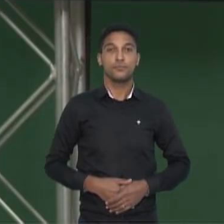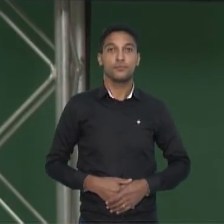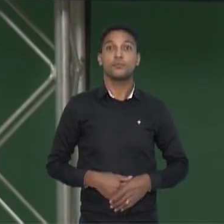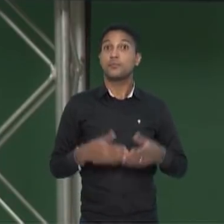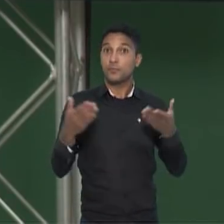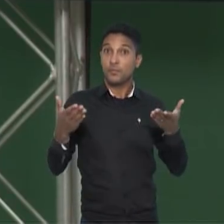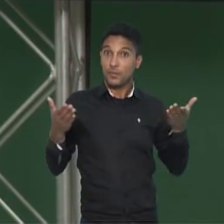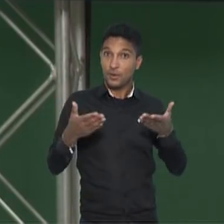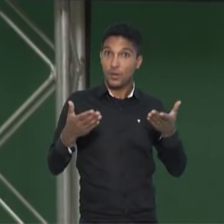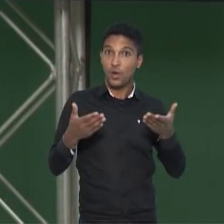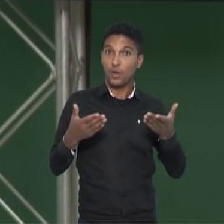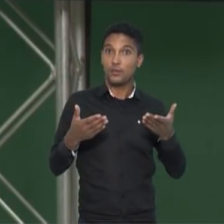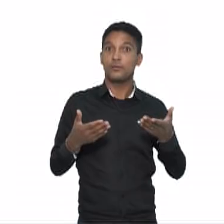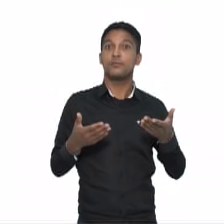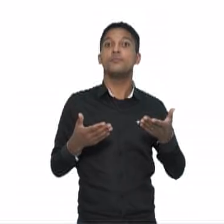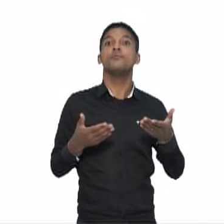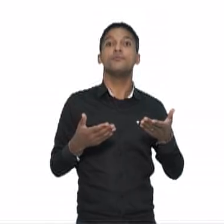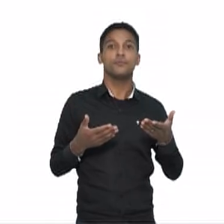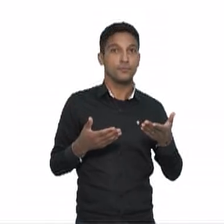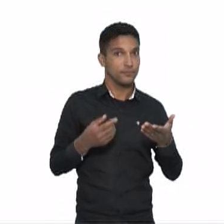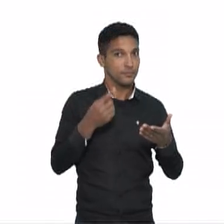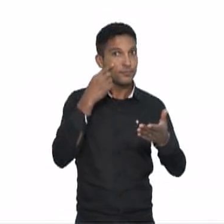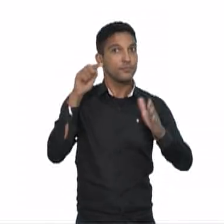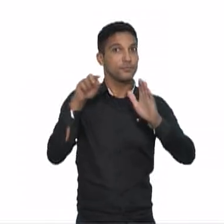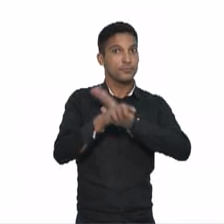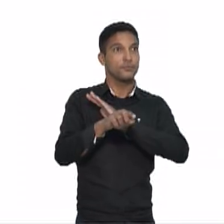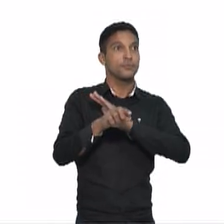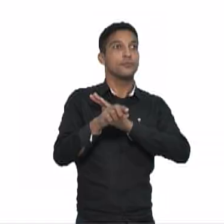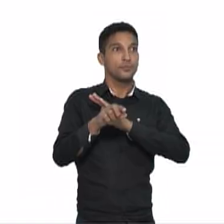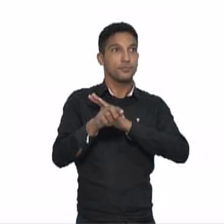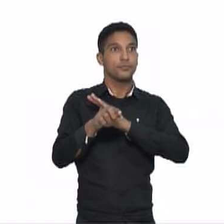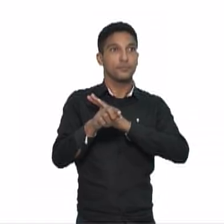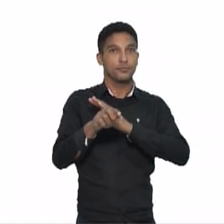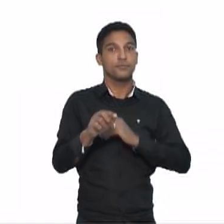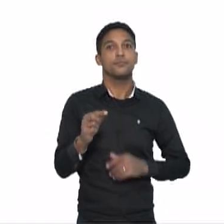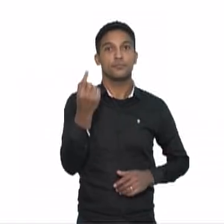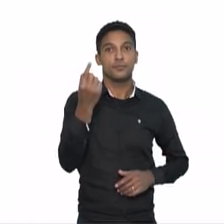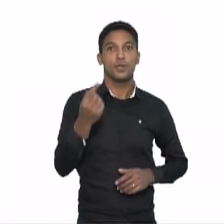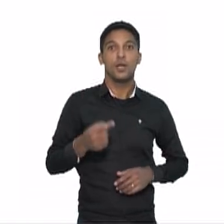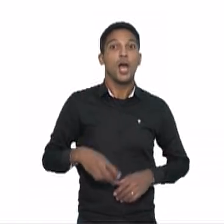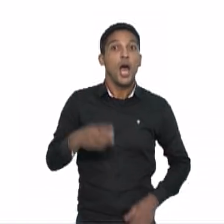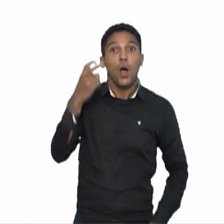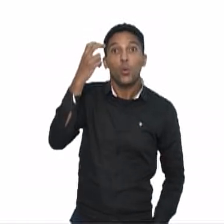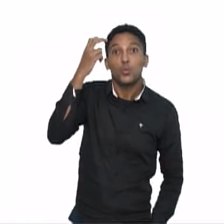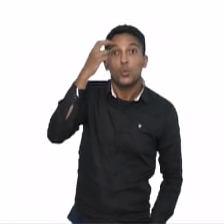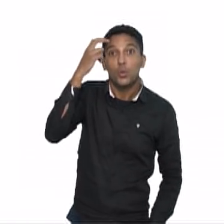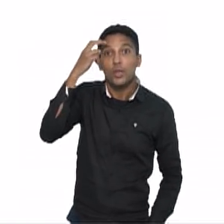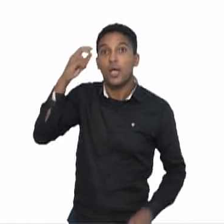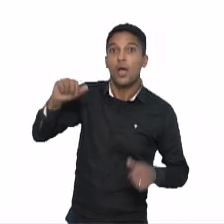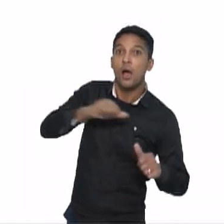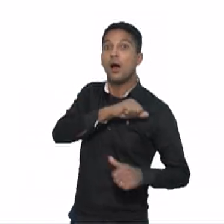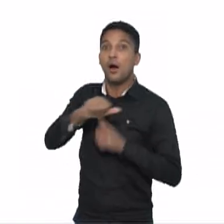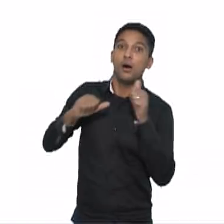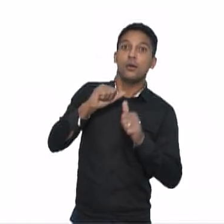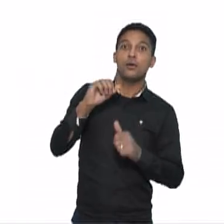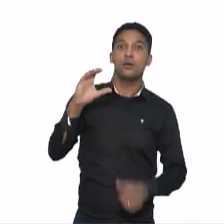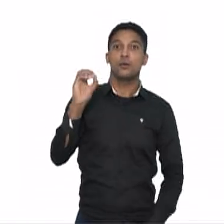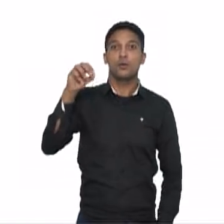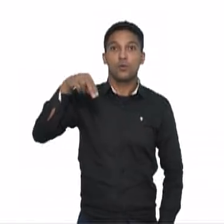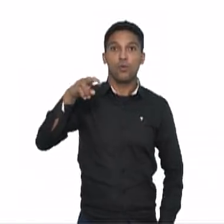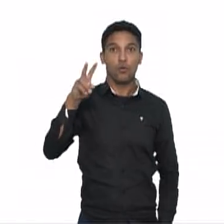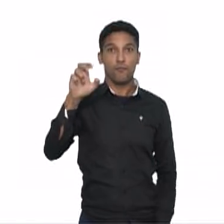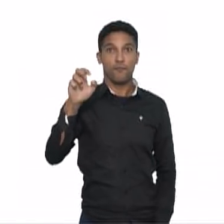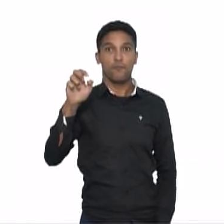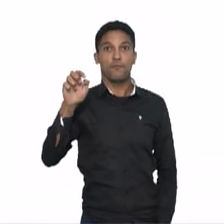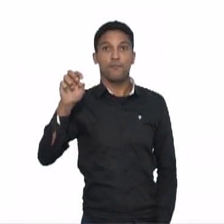Agora a gente vai para os nossos testes e a número 1 é: a cultura da convergência aponta para mudanças na nossa forma de